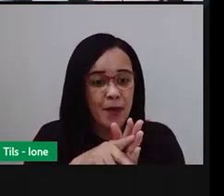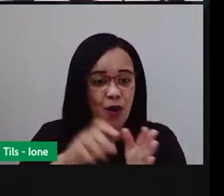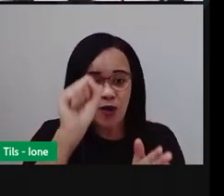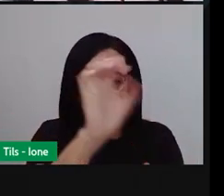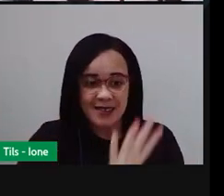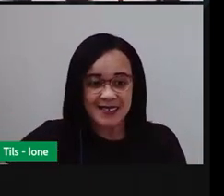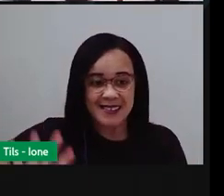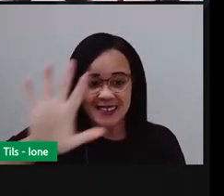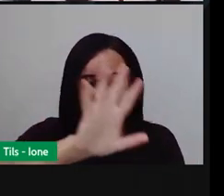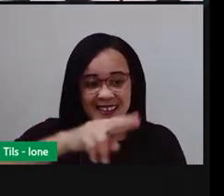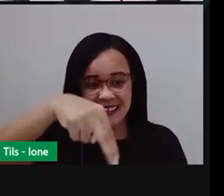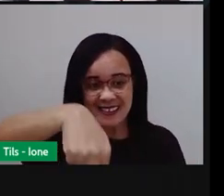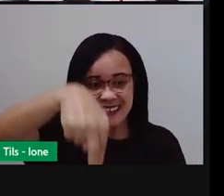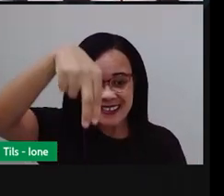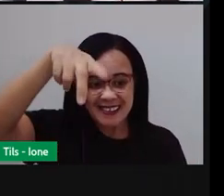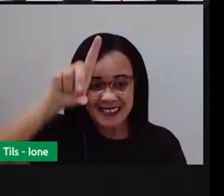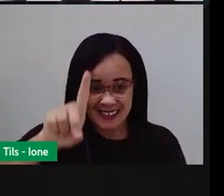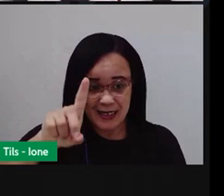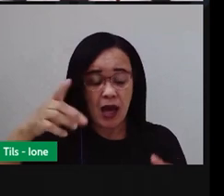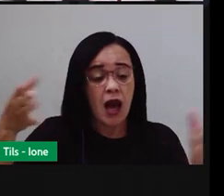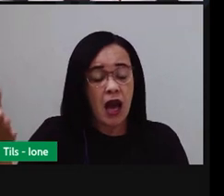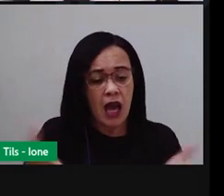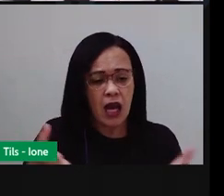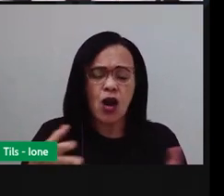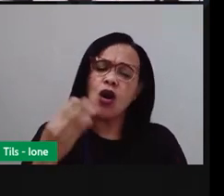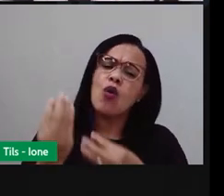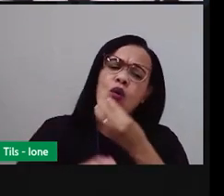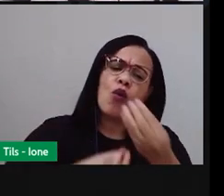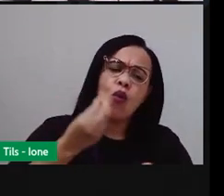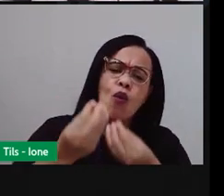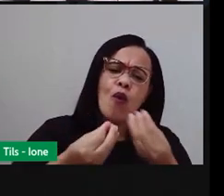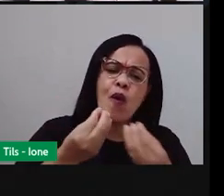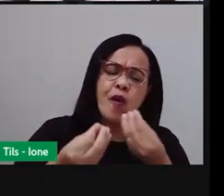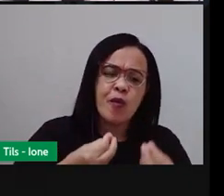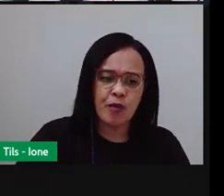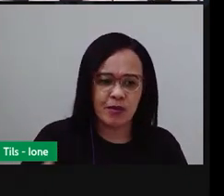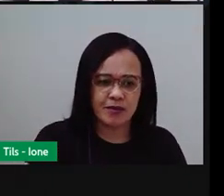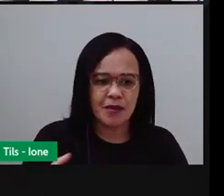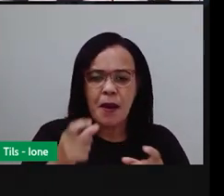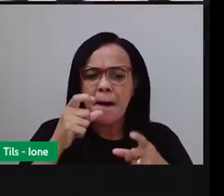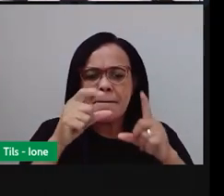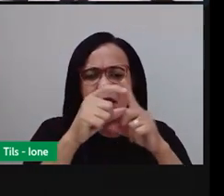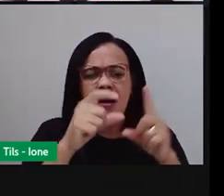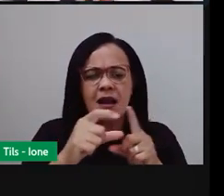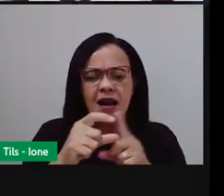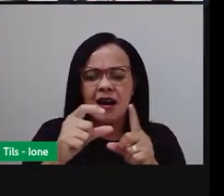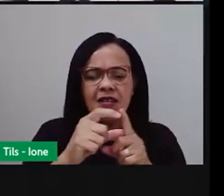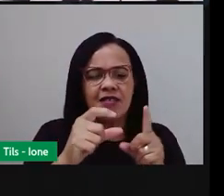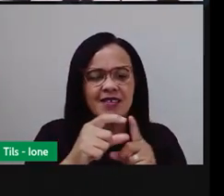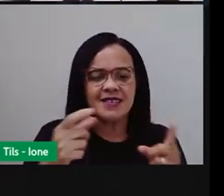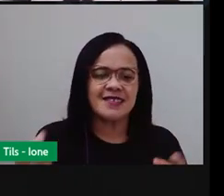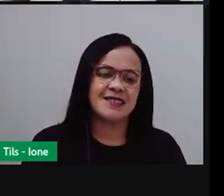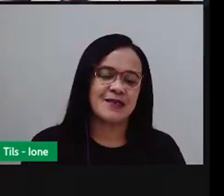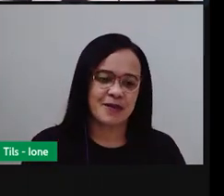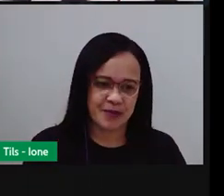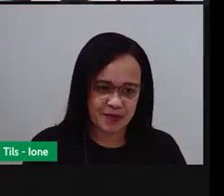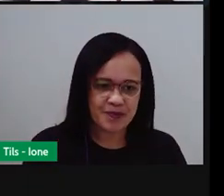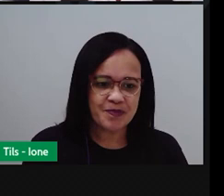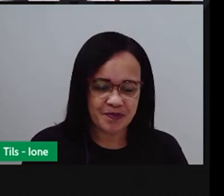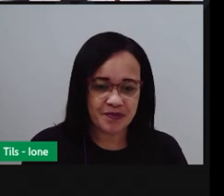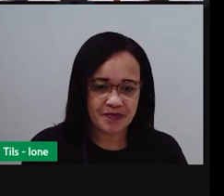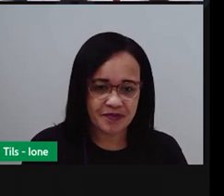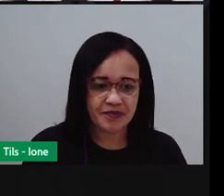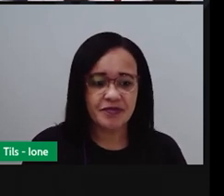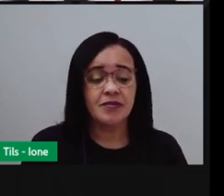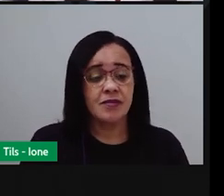viram como a gente faz para segmentar essas palavras em sílabas, a gente vai